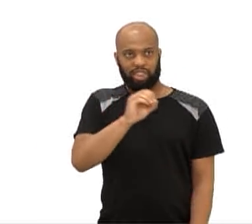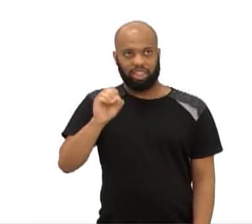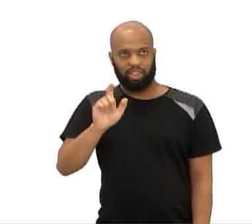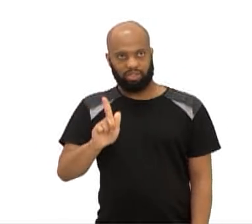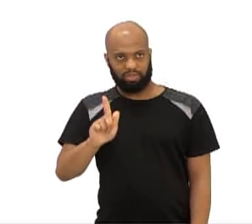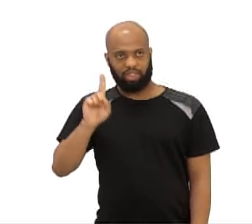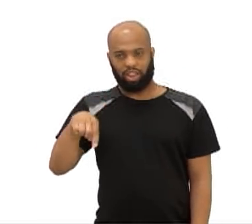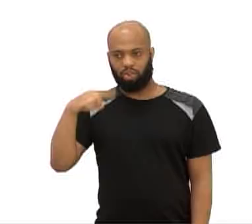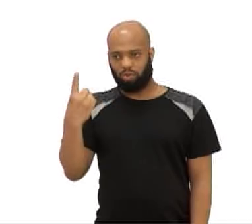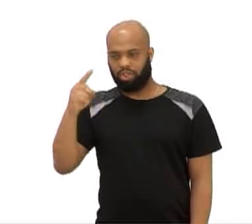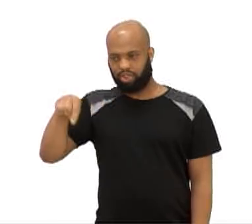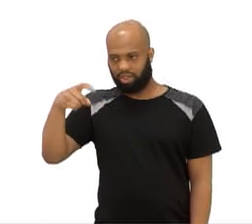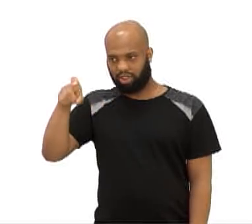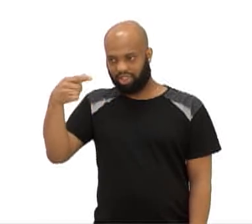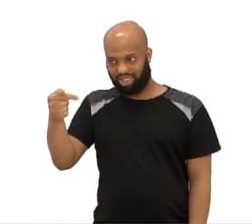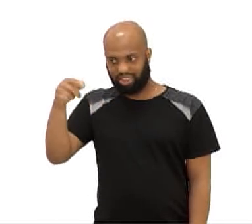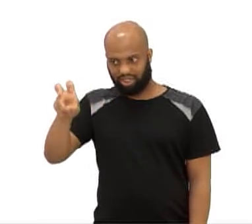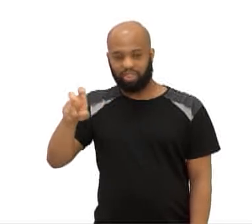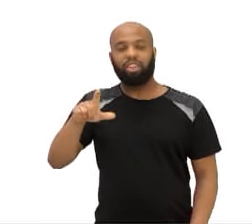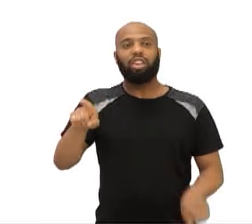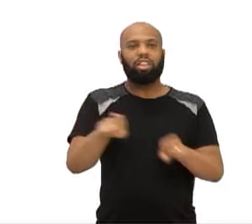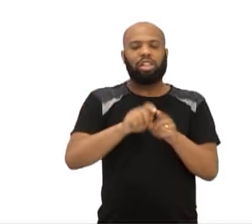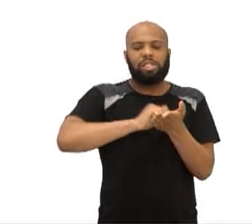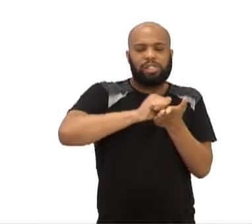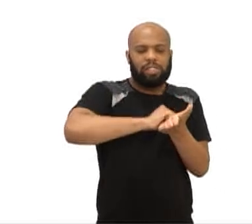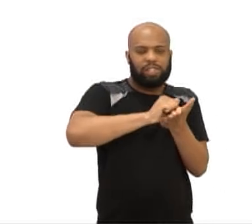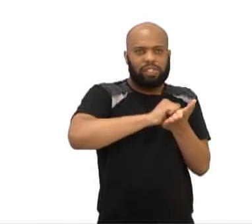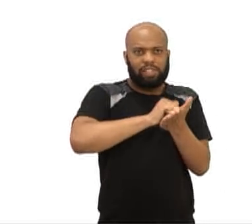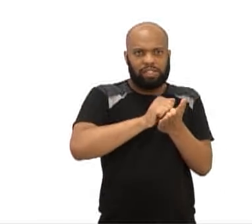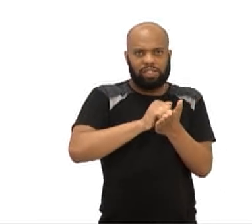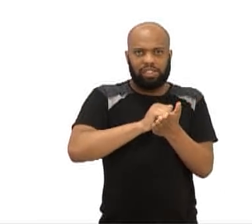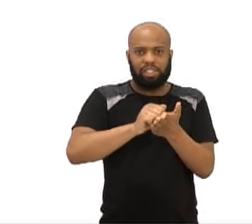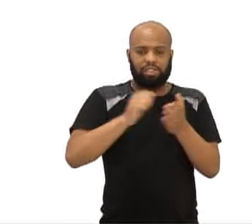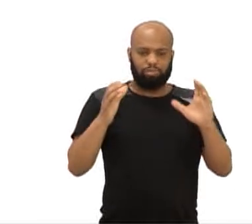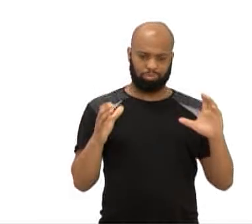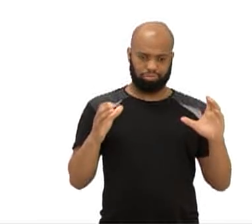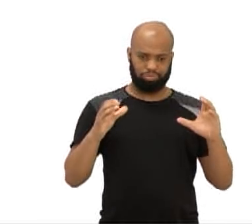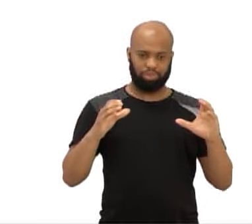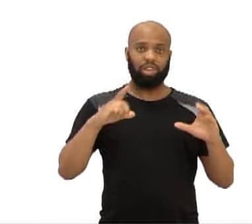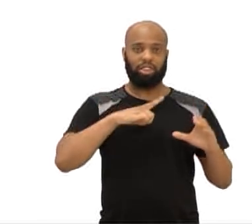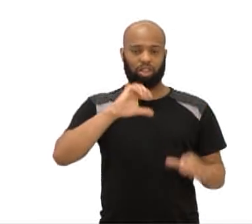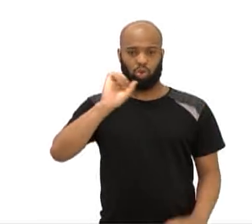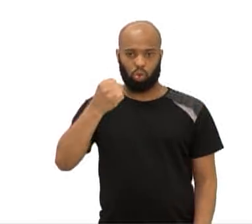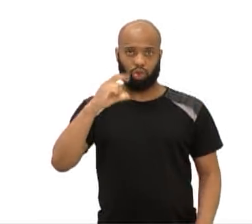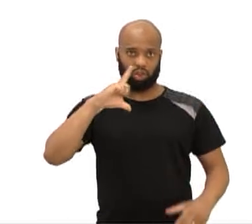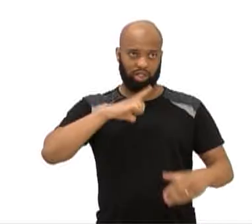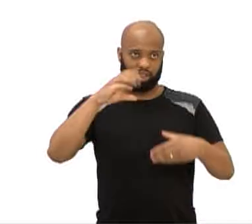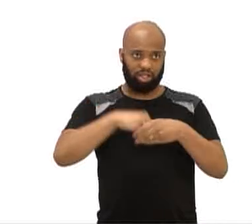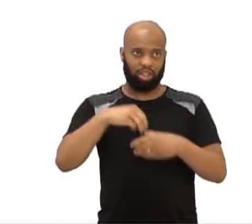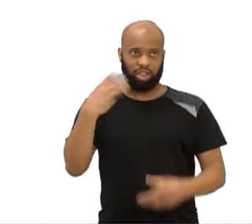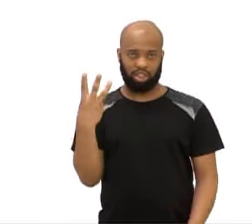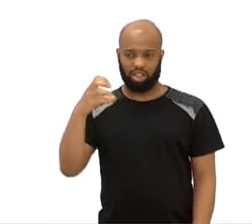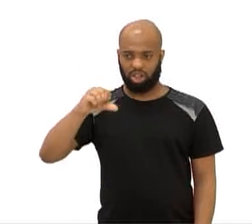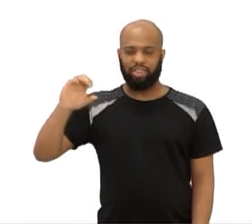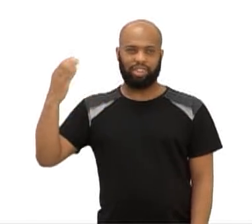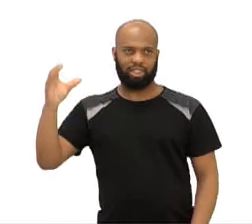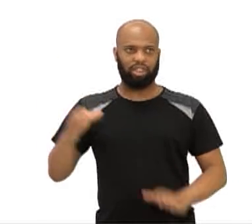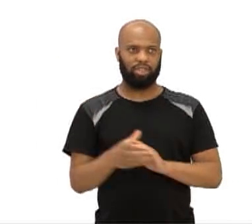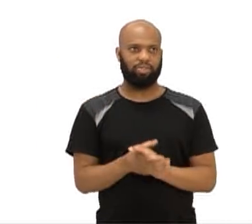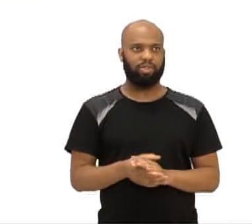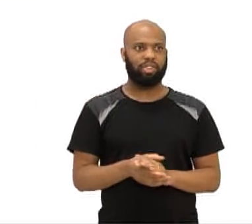gramas, 1,75. Bombril, pacote com 8 unidades, 39 centavos. Cerveja